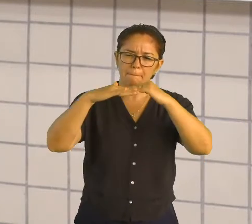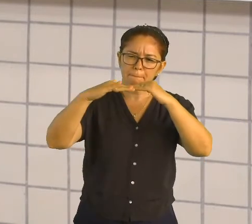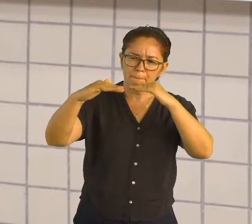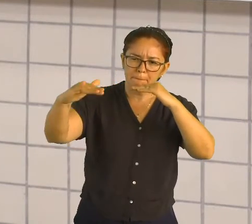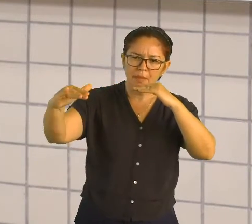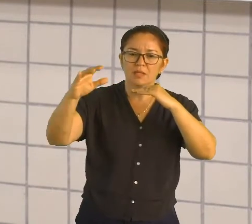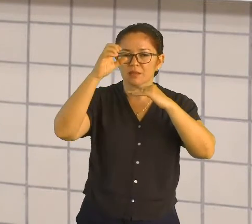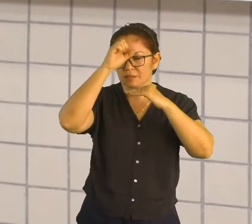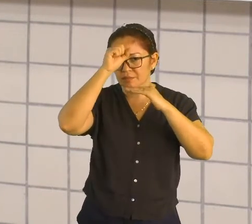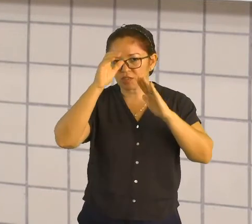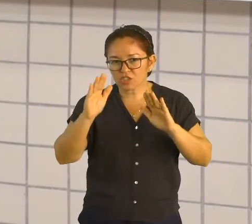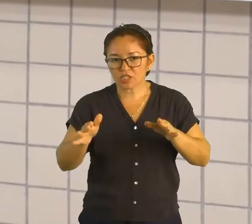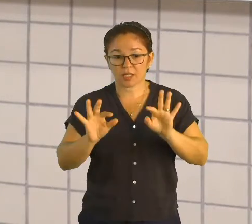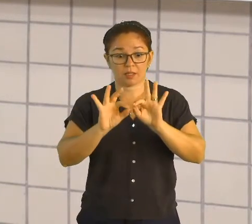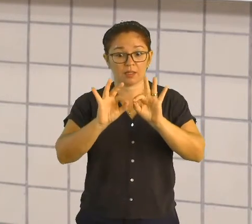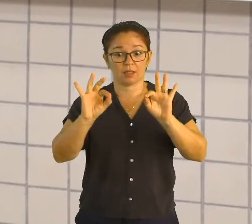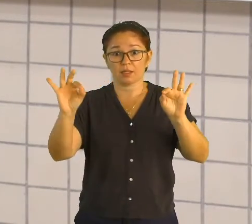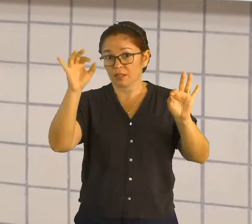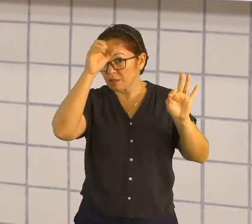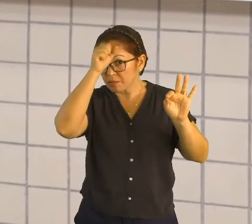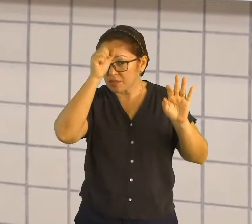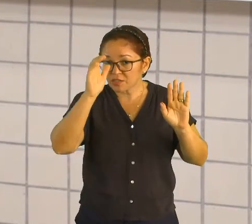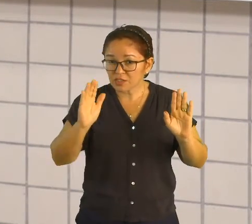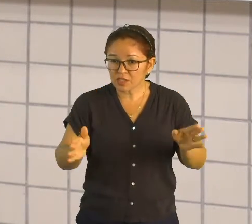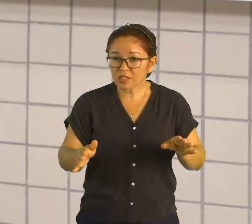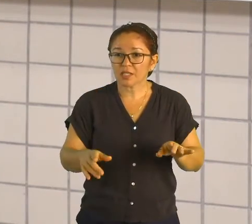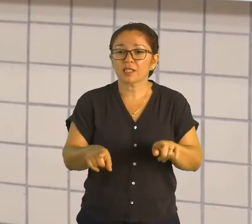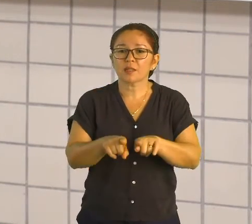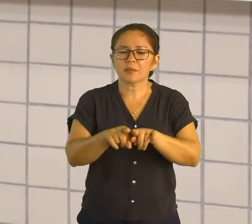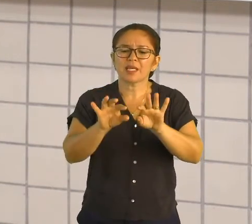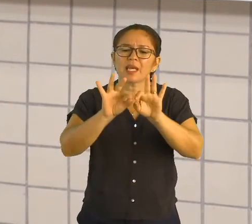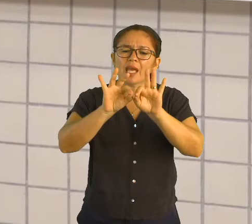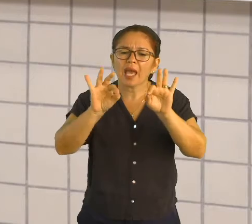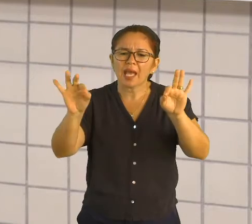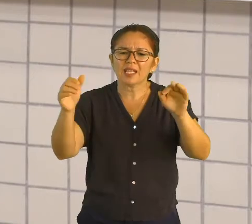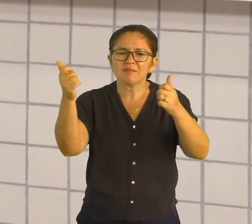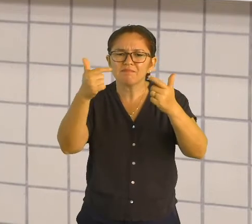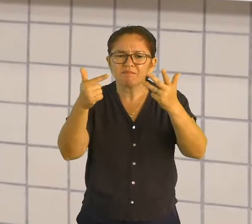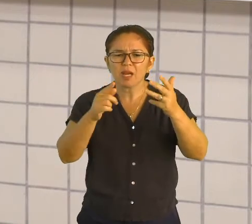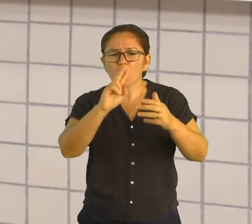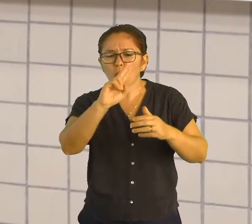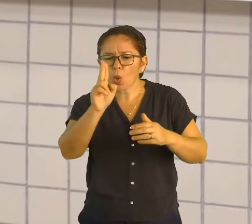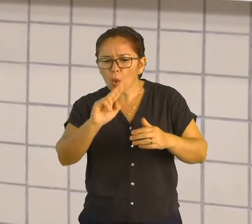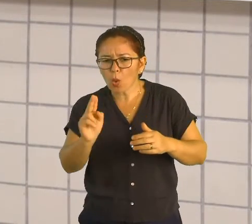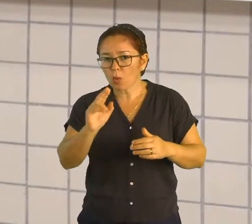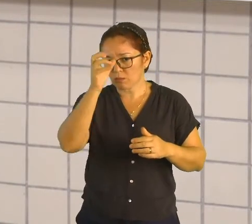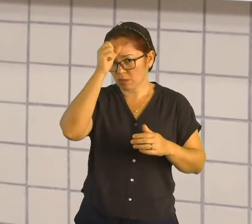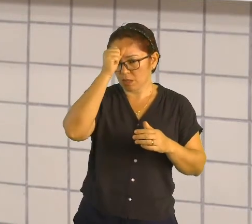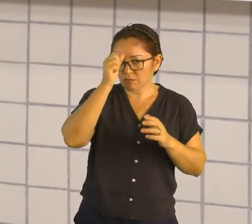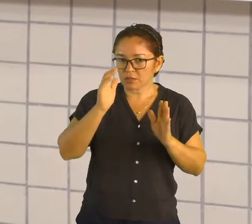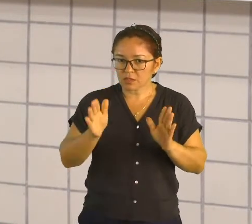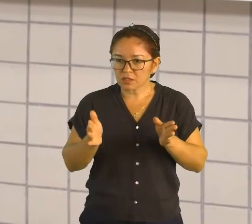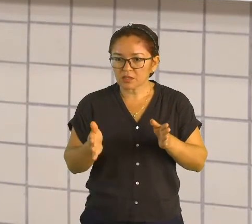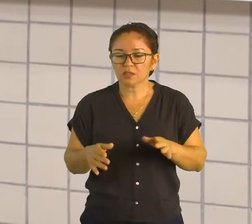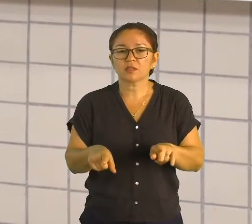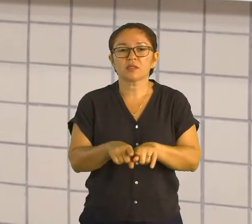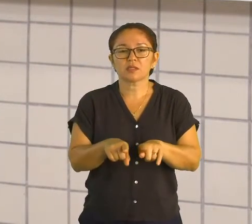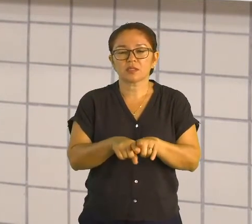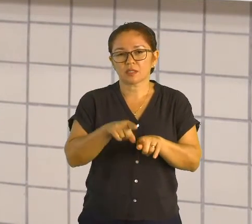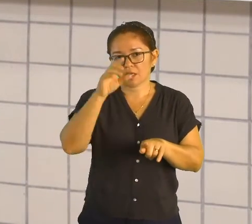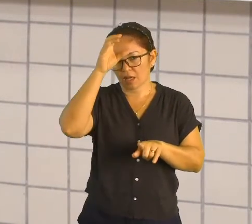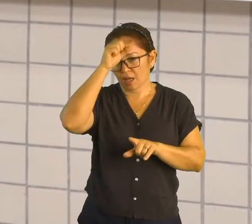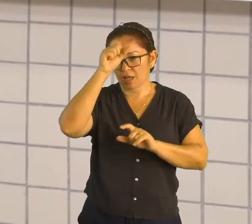nós já vimos reta, vimos as classificações da reta, vimos que as retas se classificam